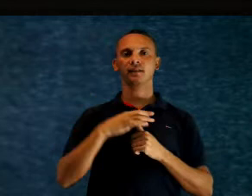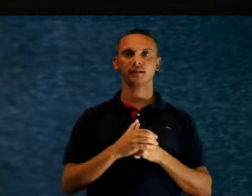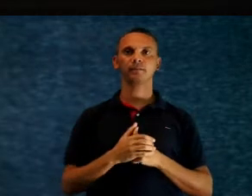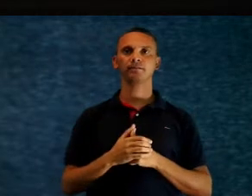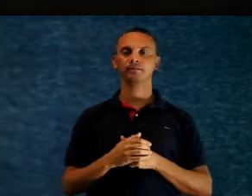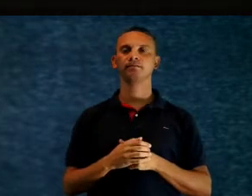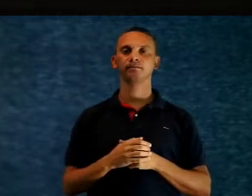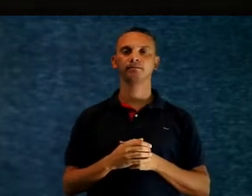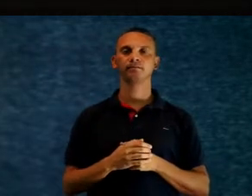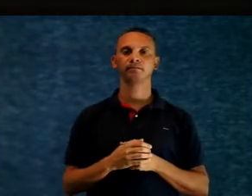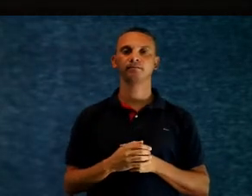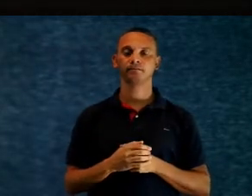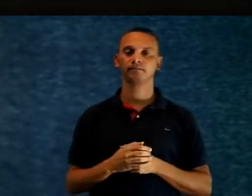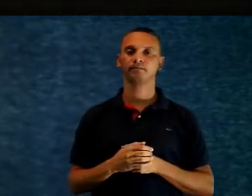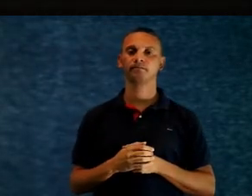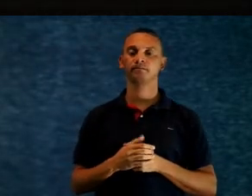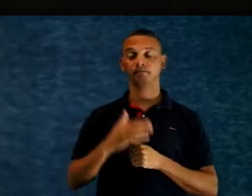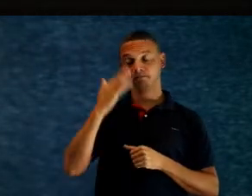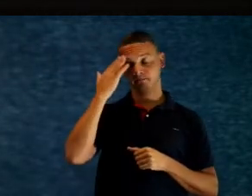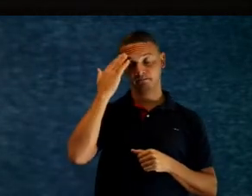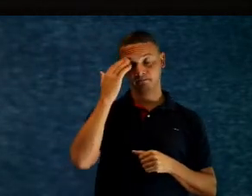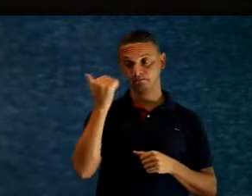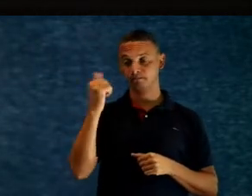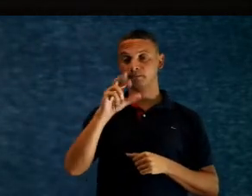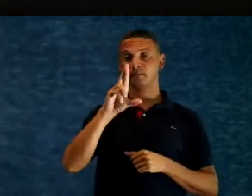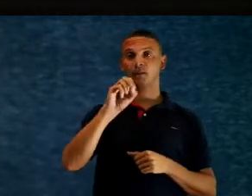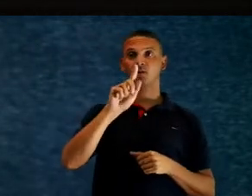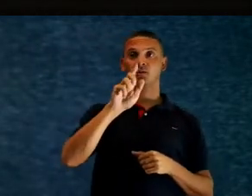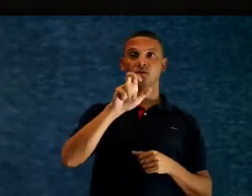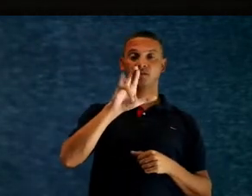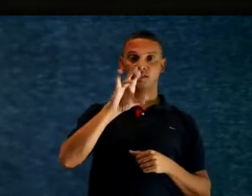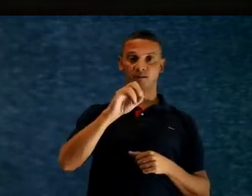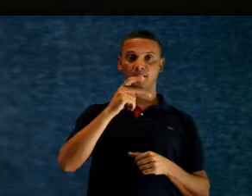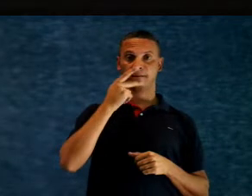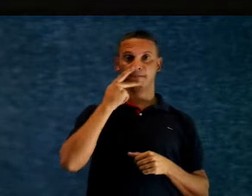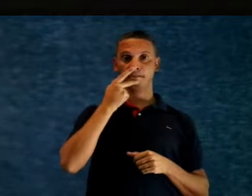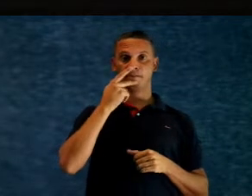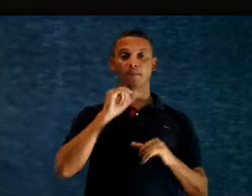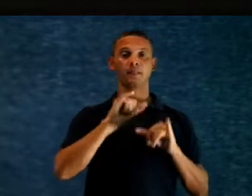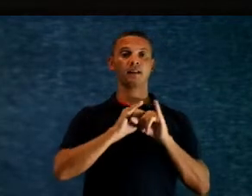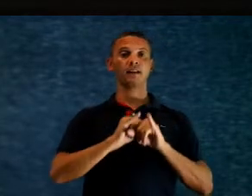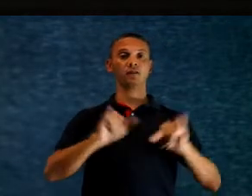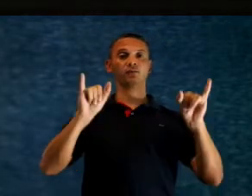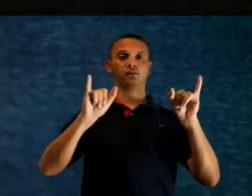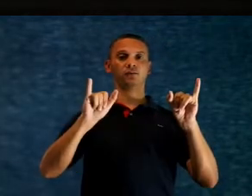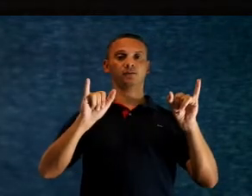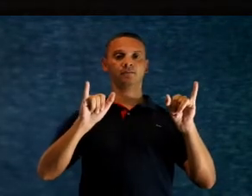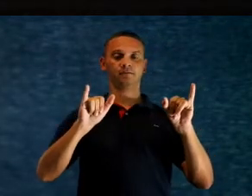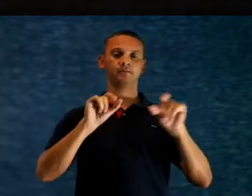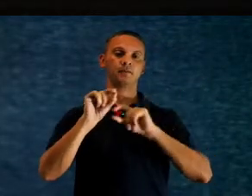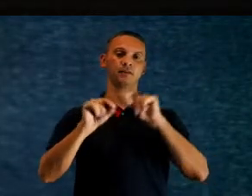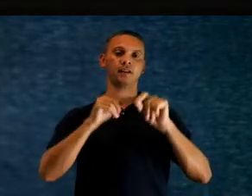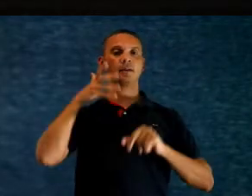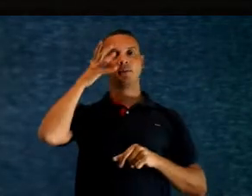palestrante, conferencista, nada disso. O que eu gosto realmente é de que nós conversemos informalmente como amigos,